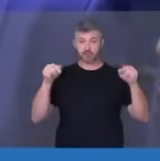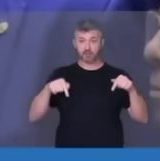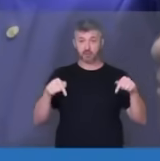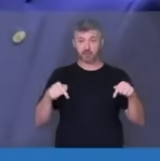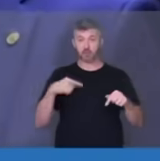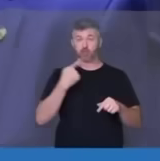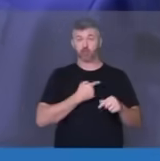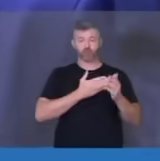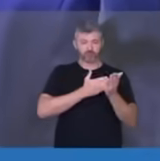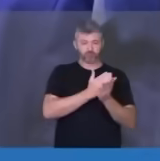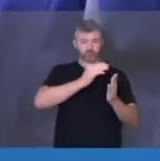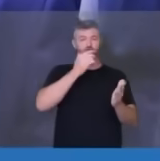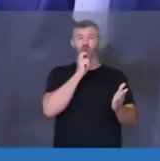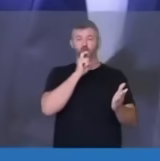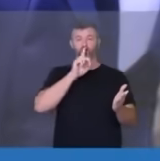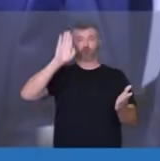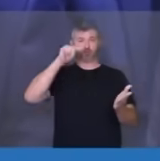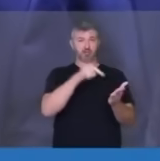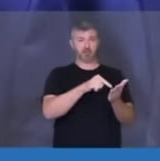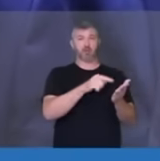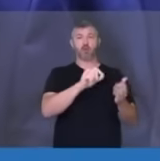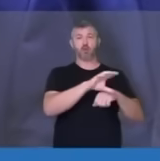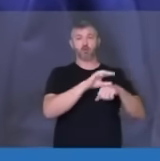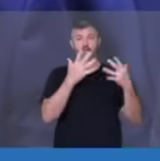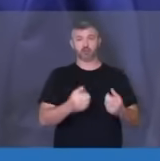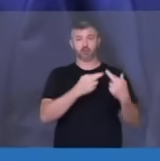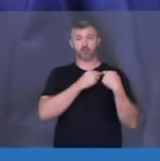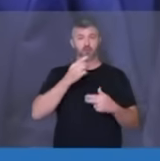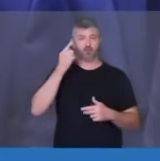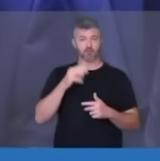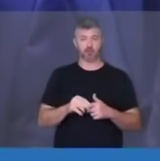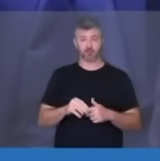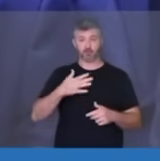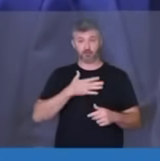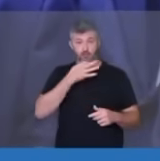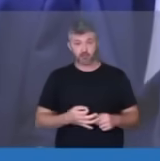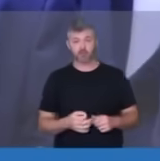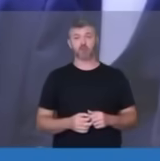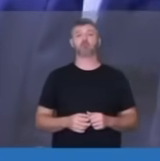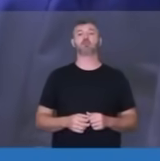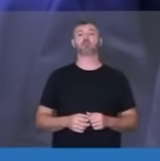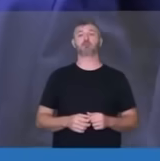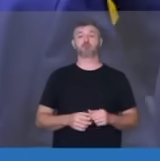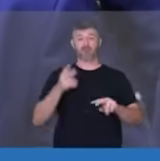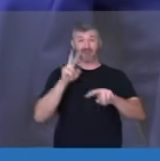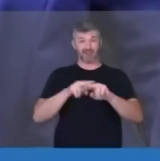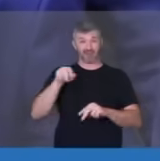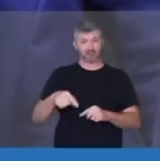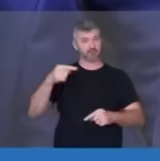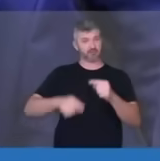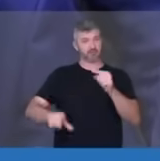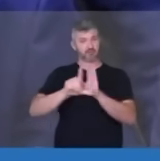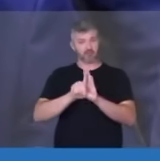Nós juramos a Constituição quando assumimos o mandato. E no nosso entendimento, essa prisão é